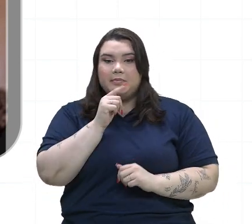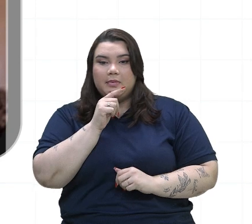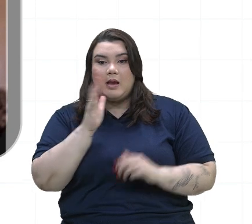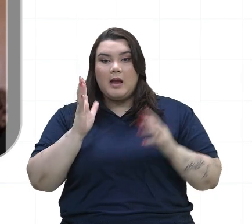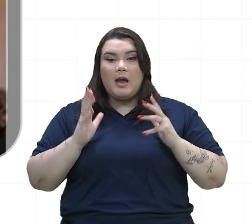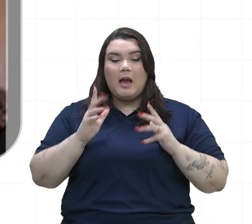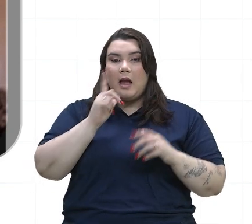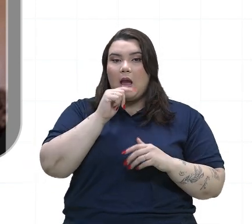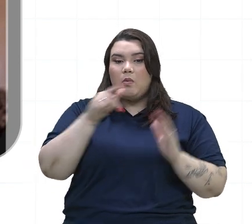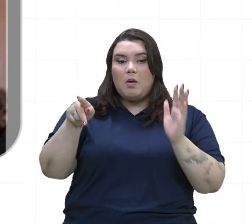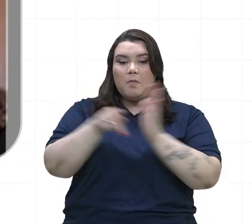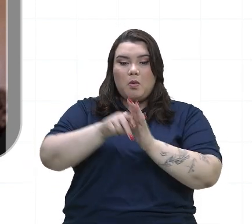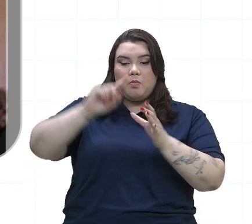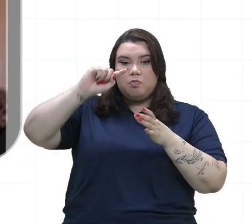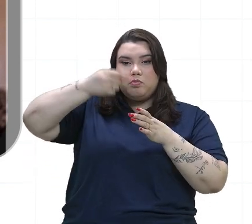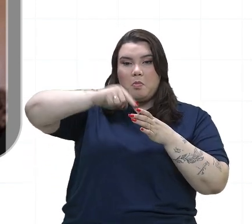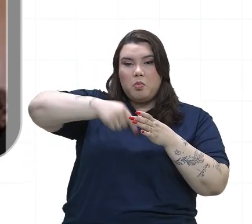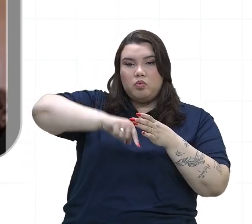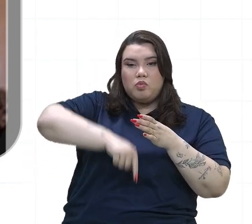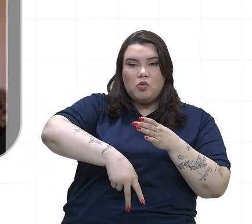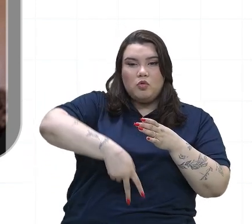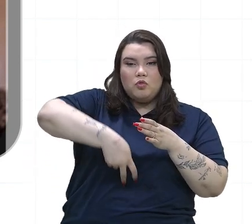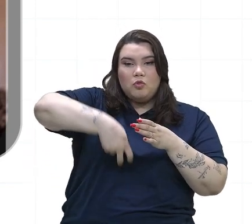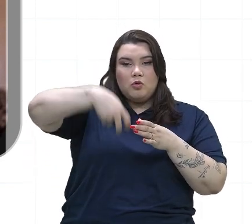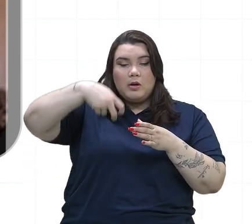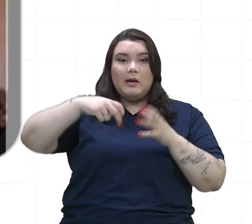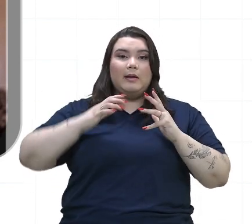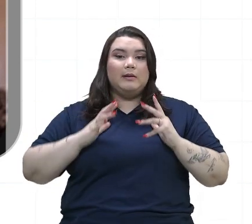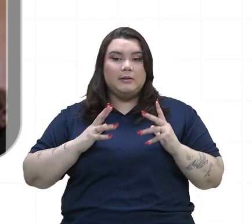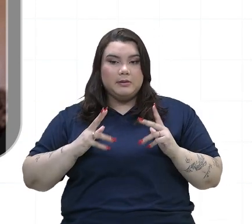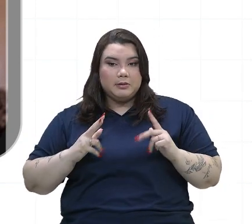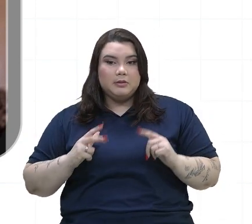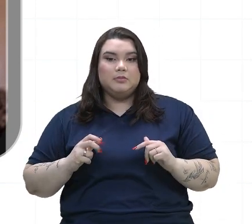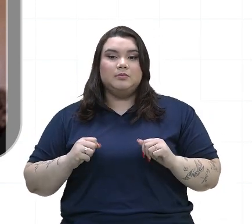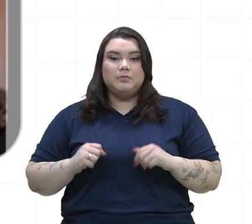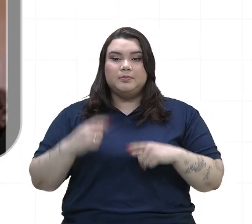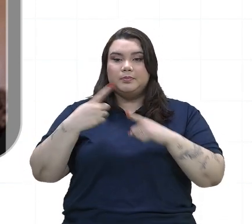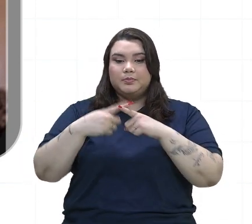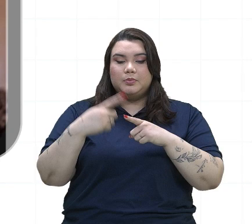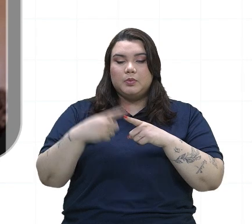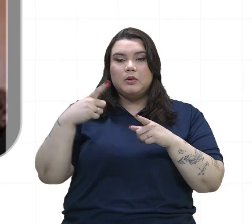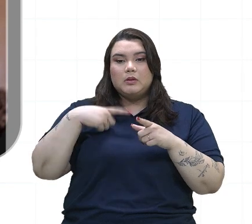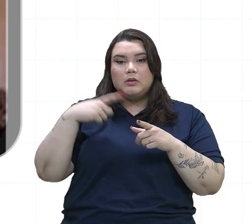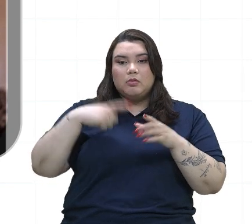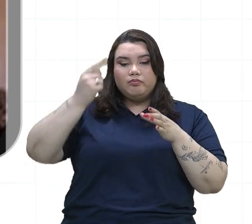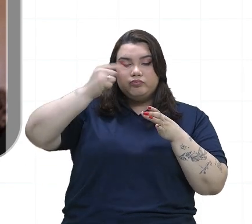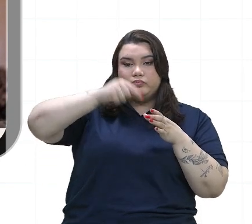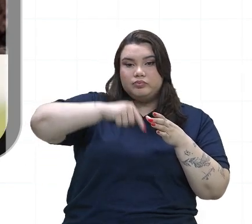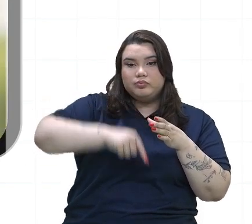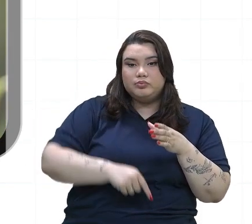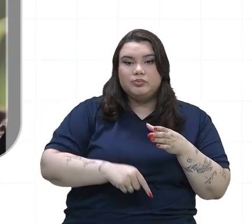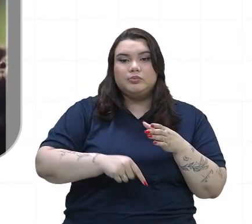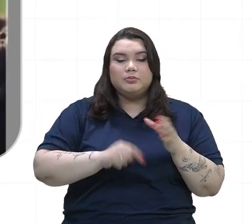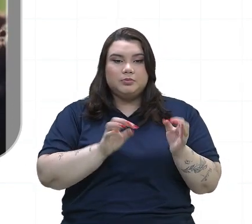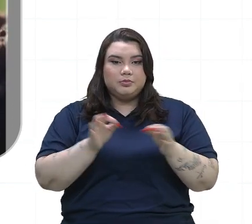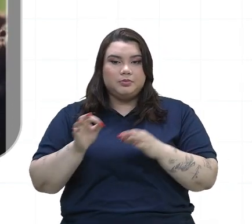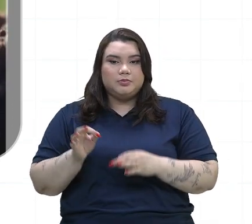por exemplo, também, por conta desse processo de infiltração que acaba filtrando a água do solo.